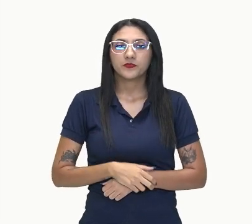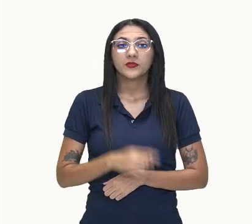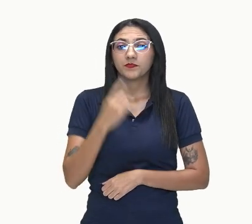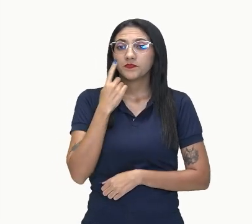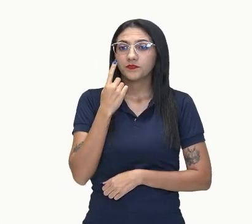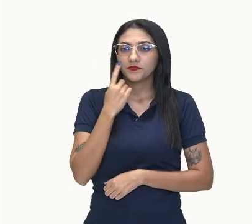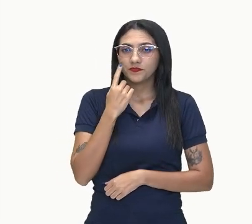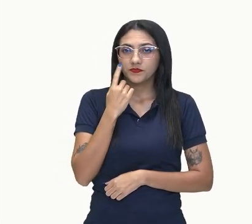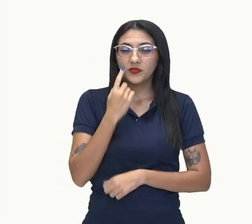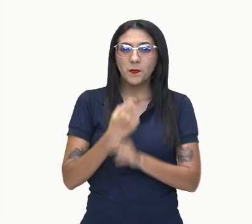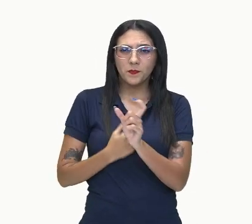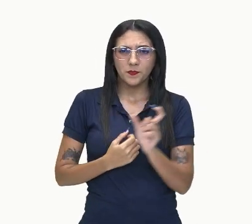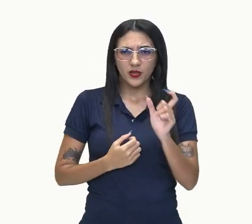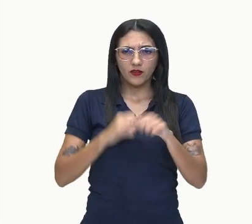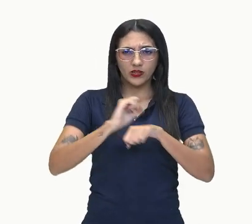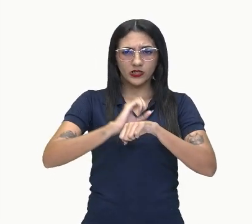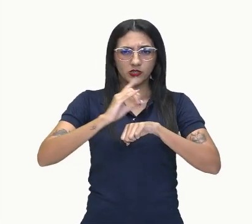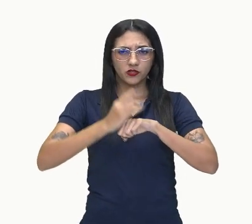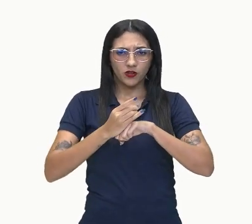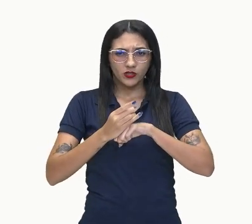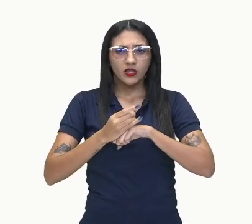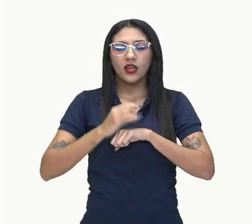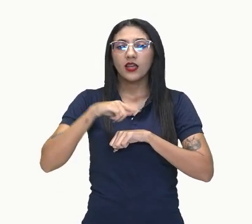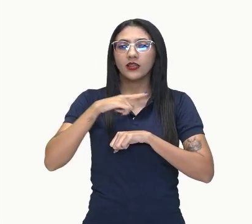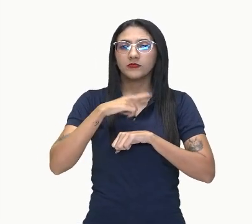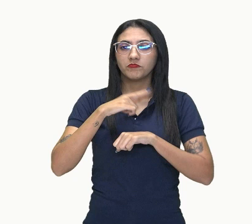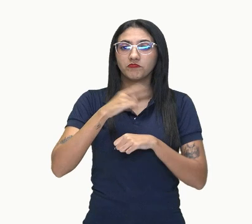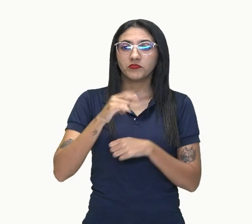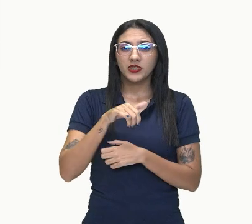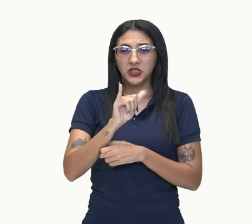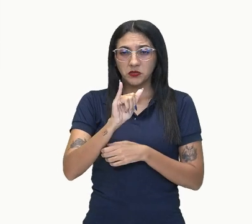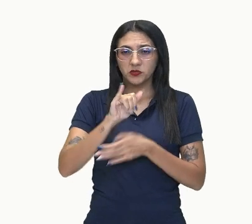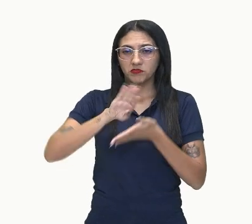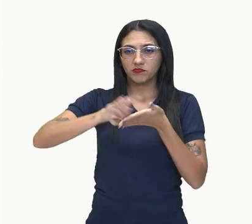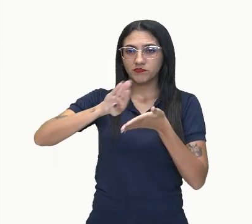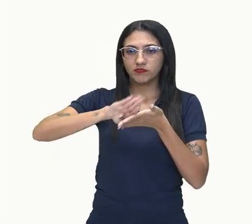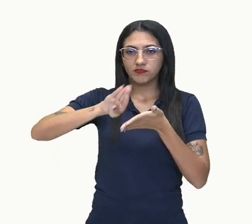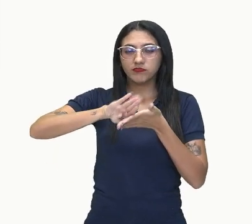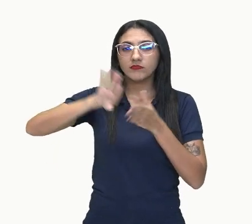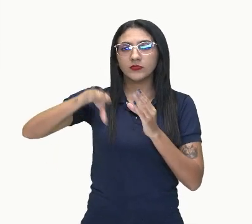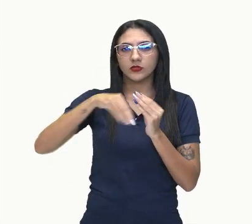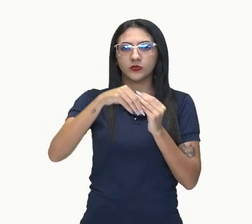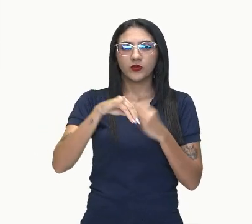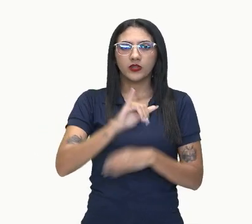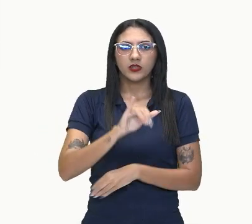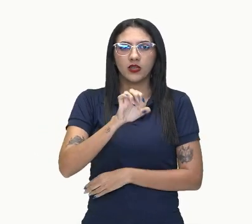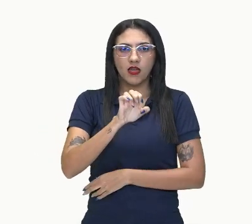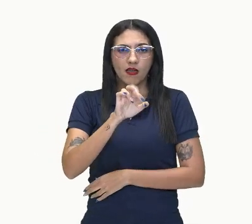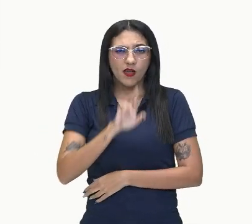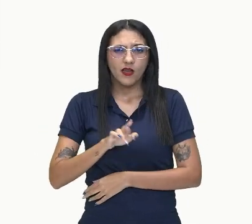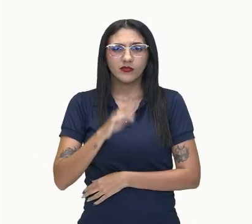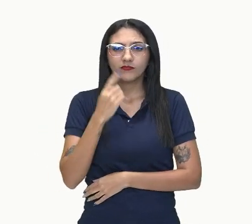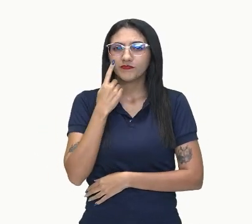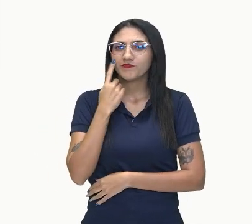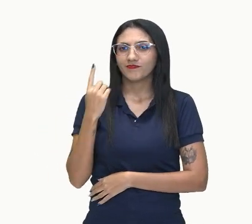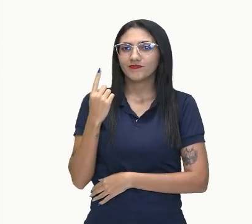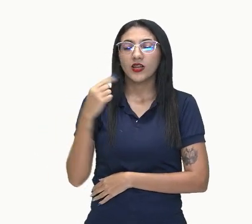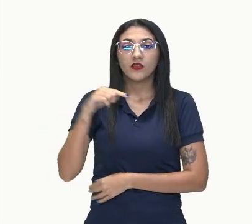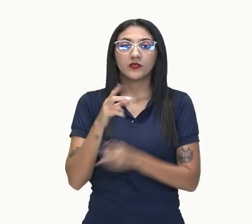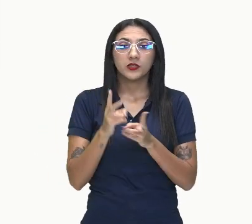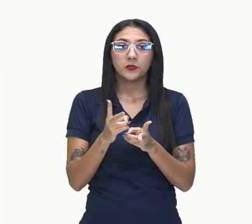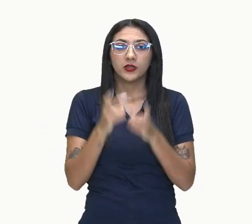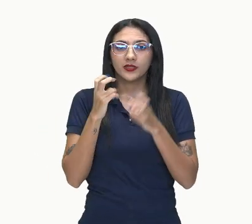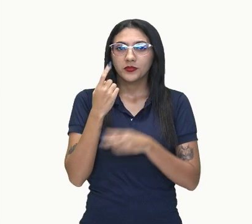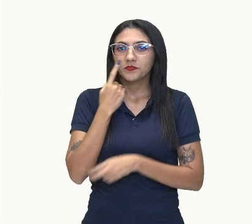happy termina em Y, então eu retirei o Y para acrescentar o IER. E vocês podem observar que o